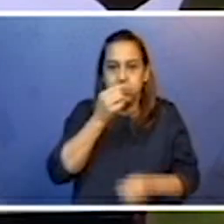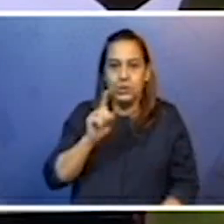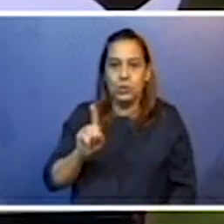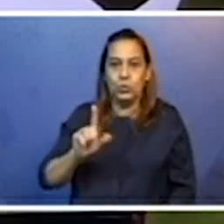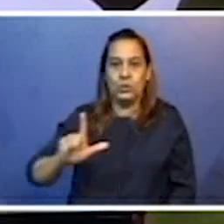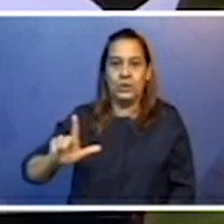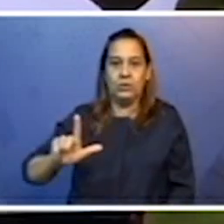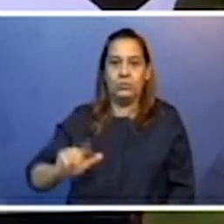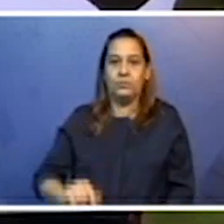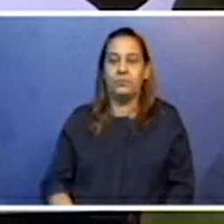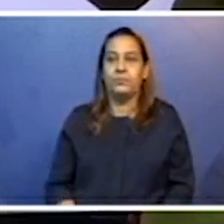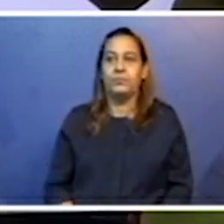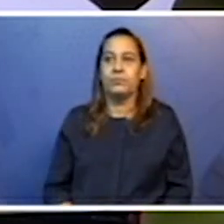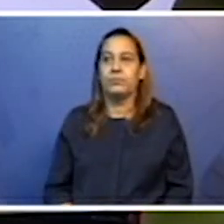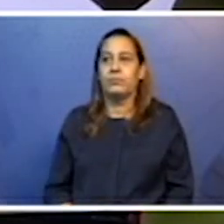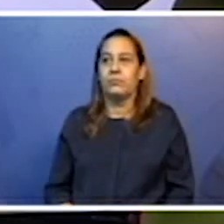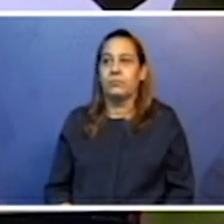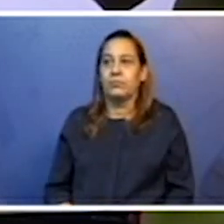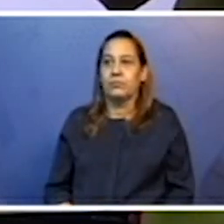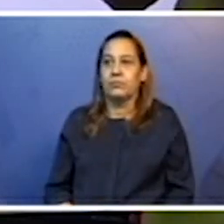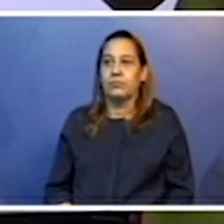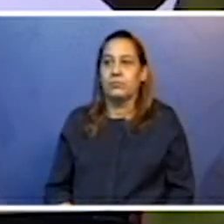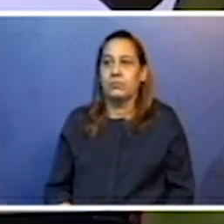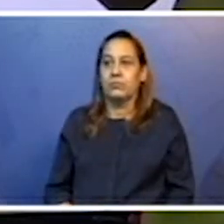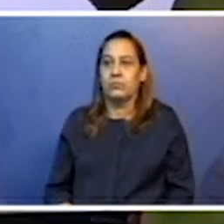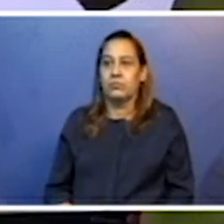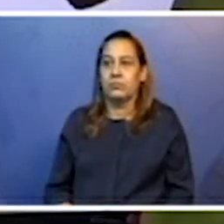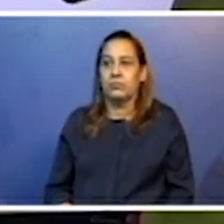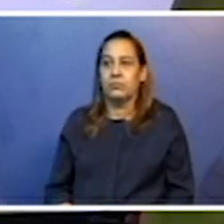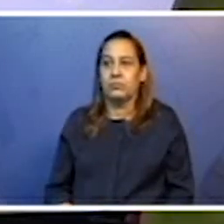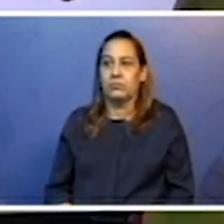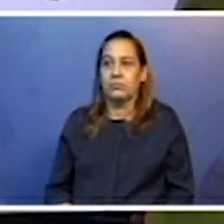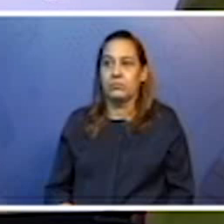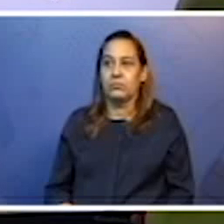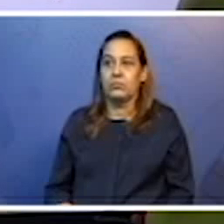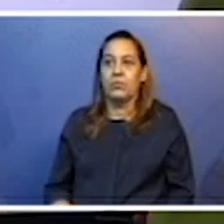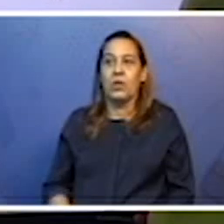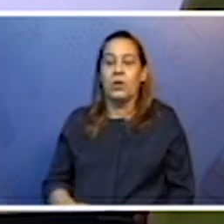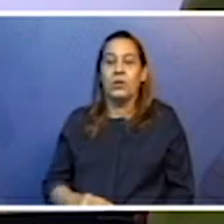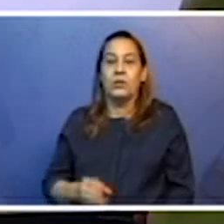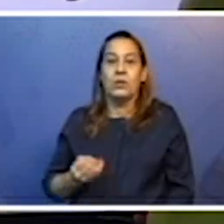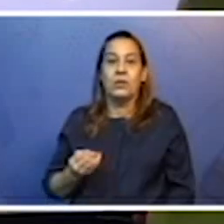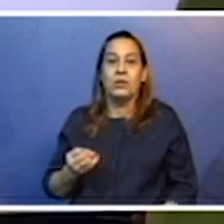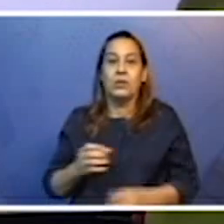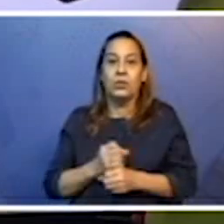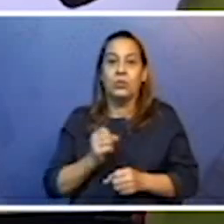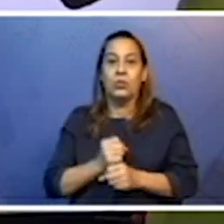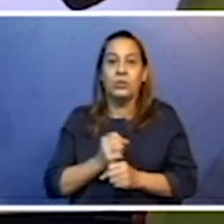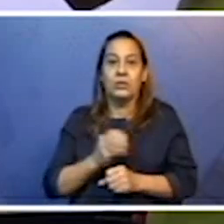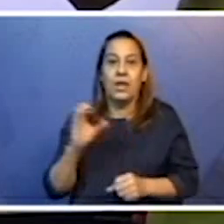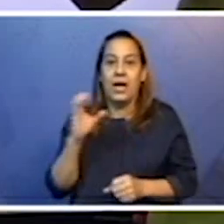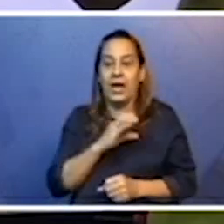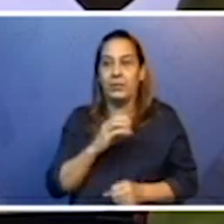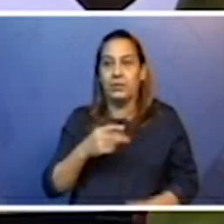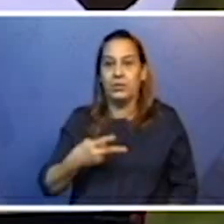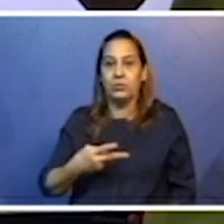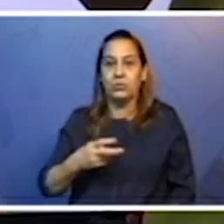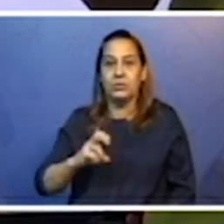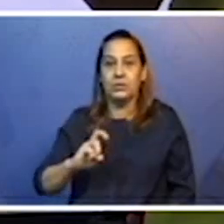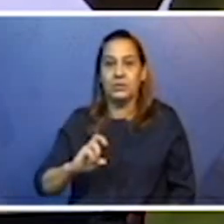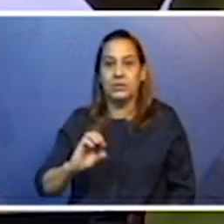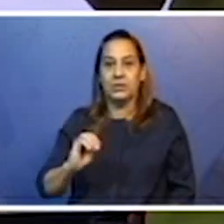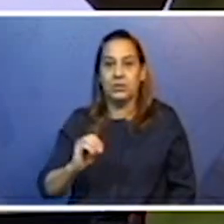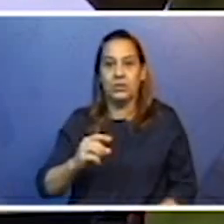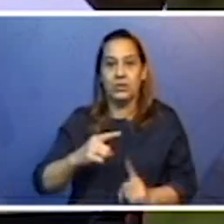preciso preencher 1.000 ml. Olha, vou fazer uma continha rápida com vocês. 250